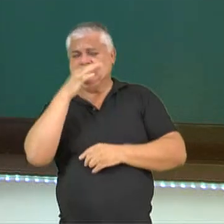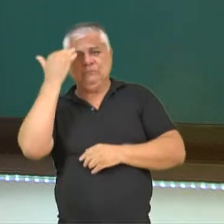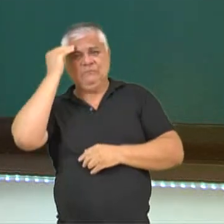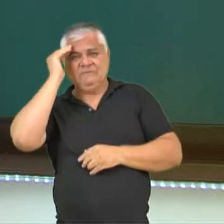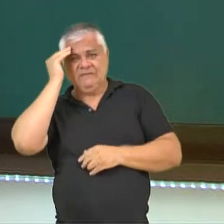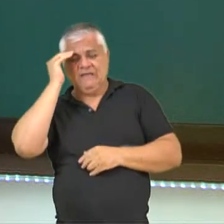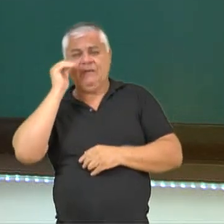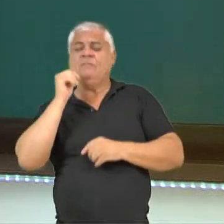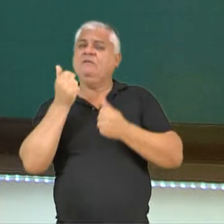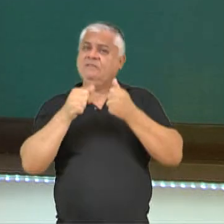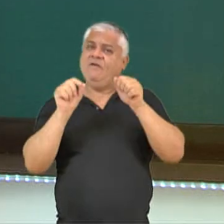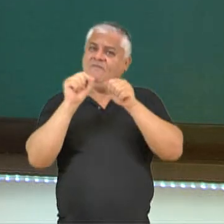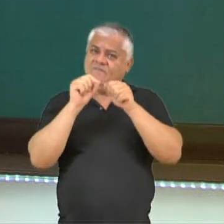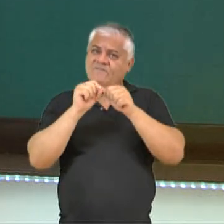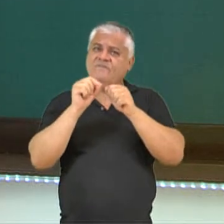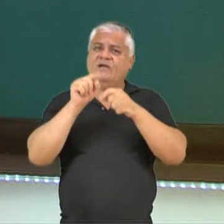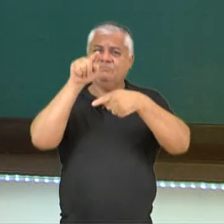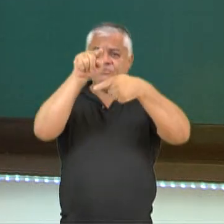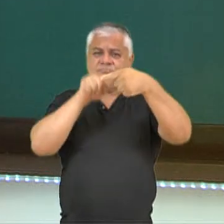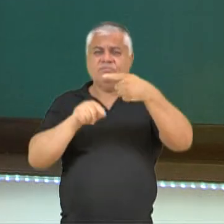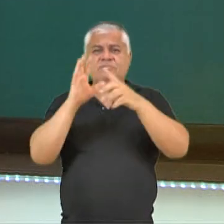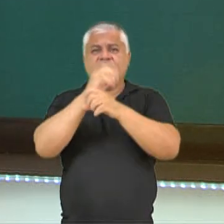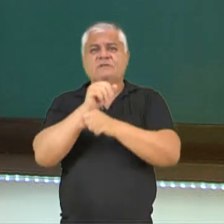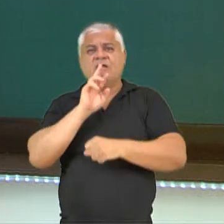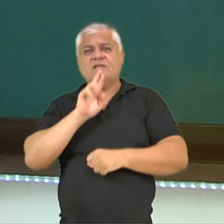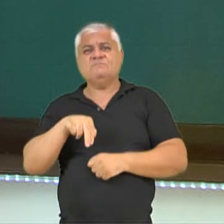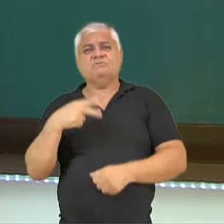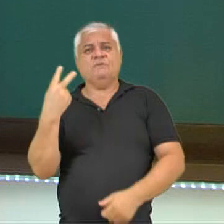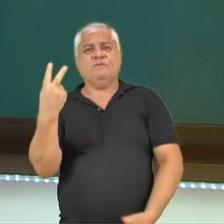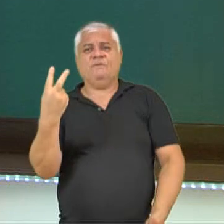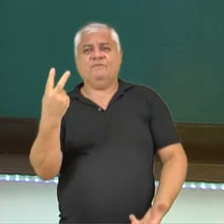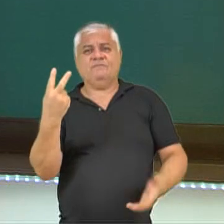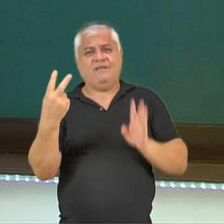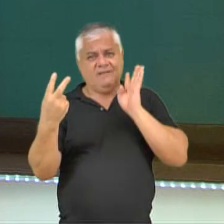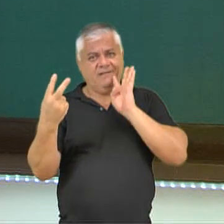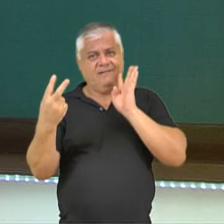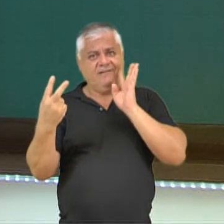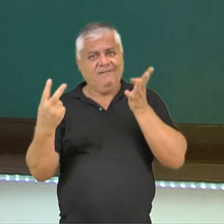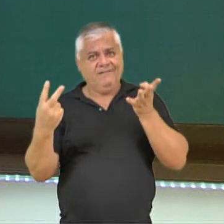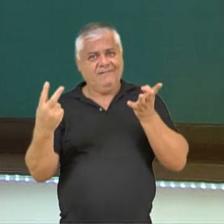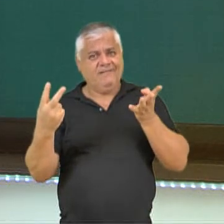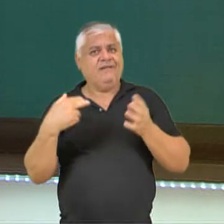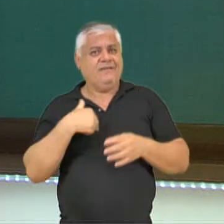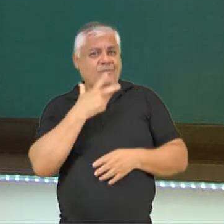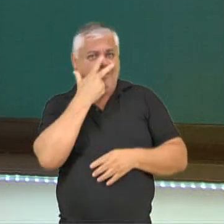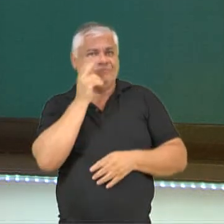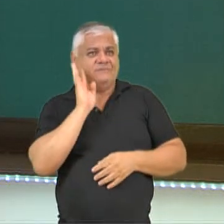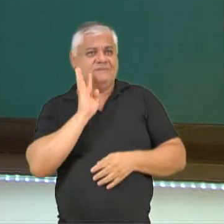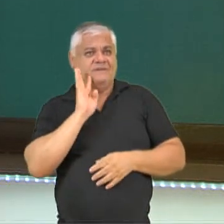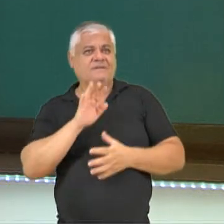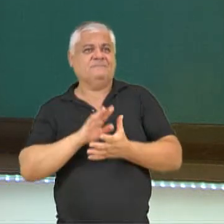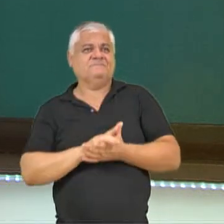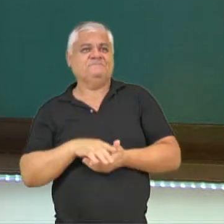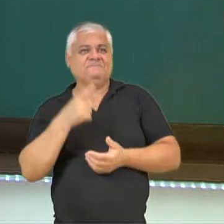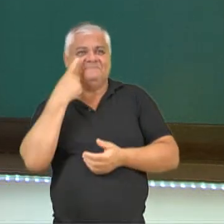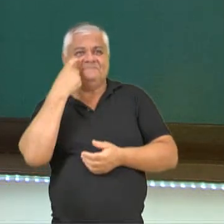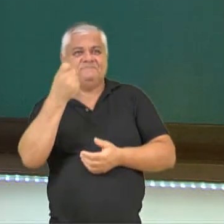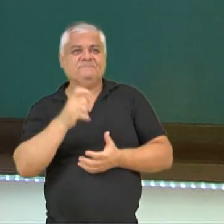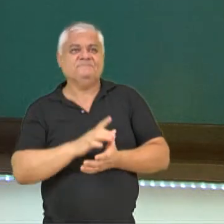significa, faz a conta e descobre que dá 2. Legal, né? Eu acho legal, muito